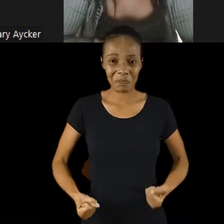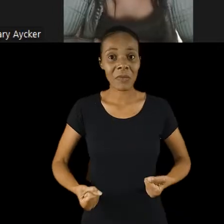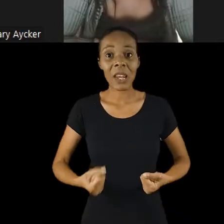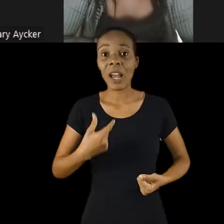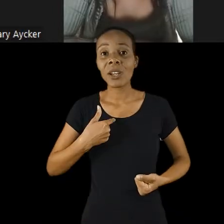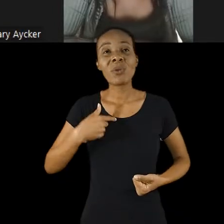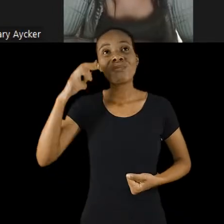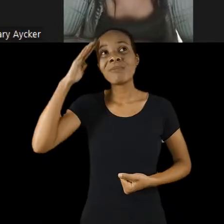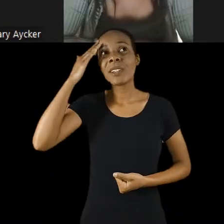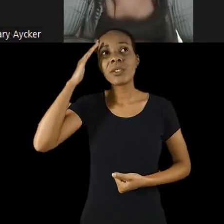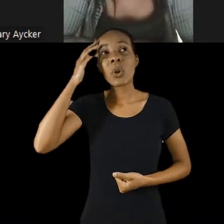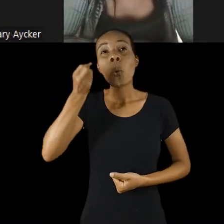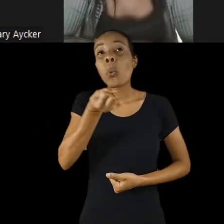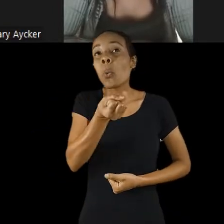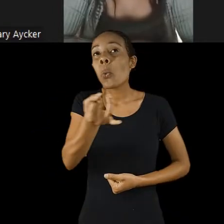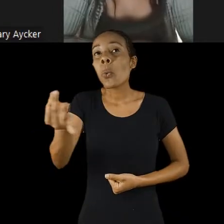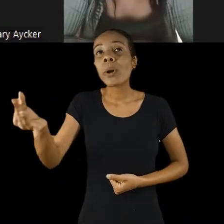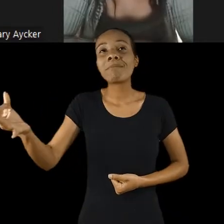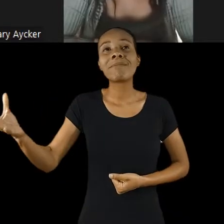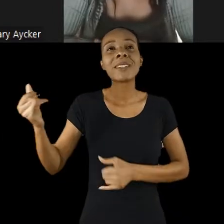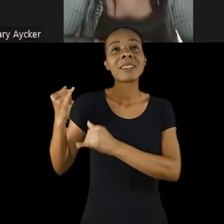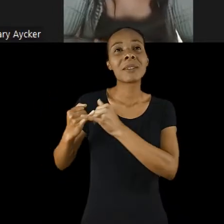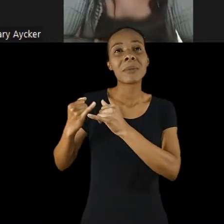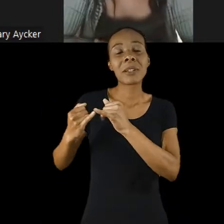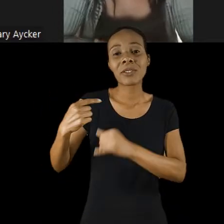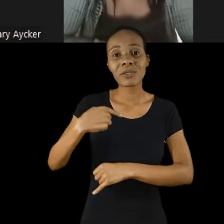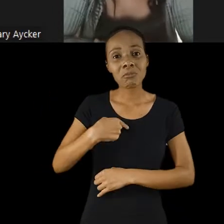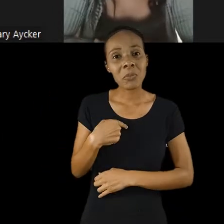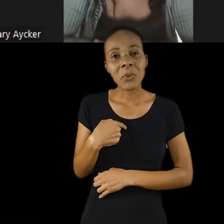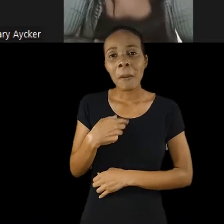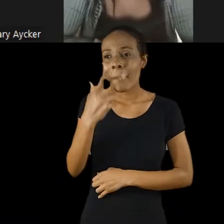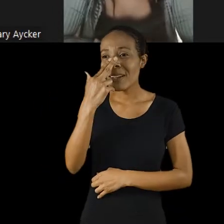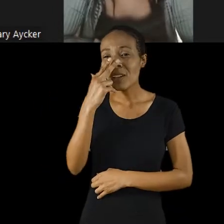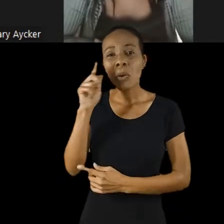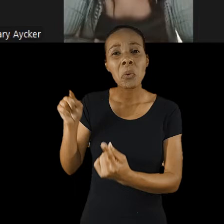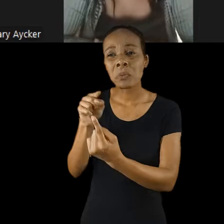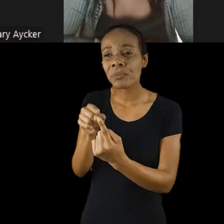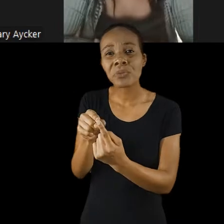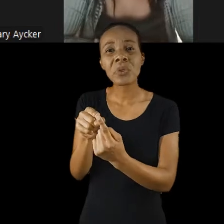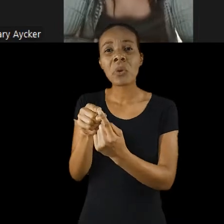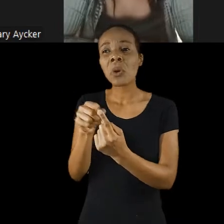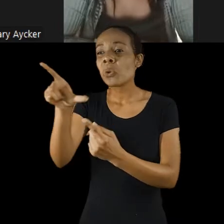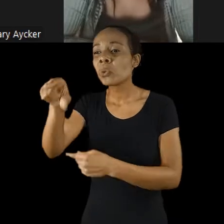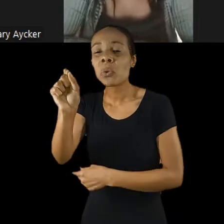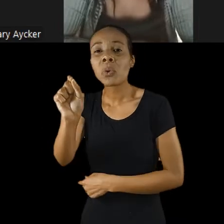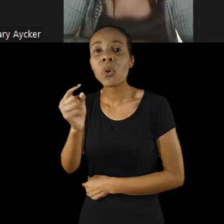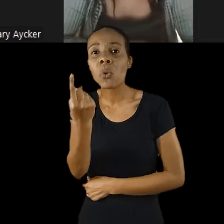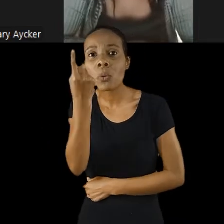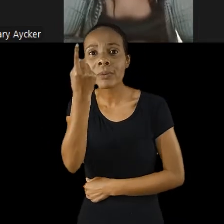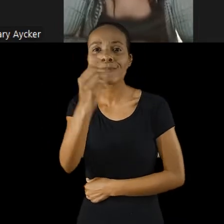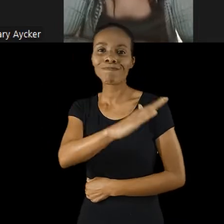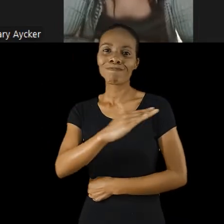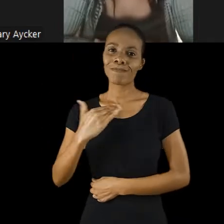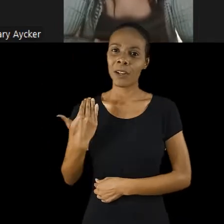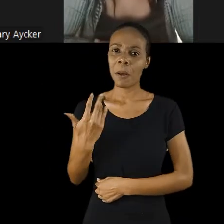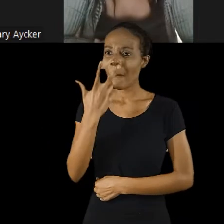das minhas não tiveram outras alternativas a não ser a morte, sabe? Quantas das minhas não tiveram outras perspectivas de vida?